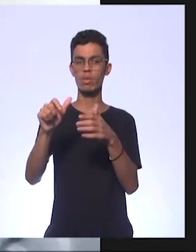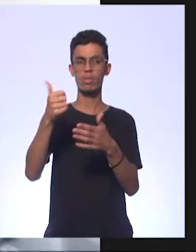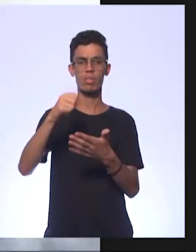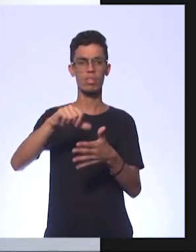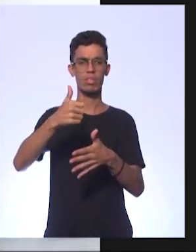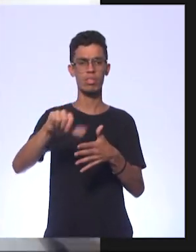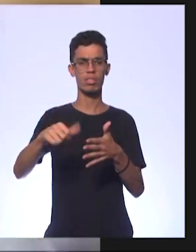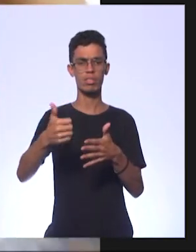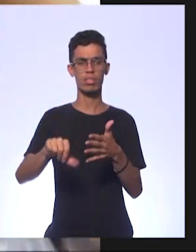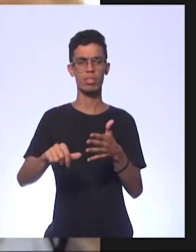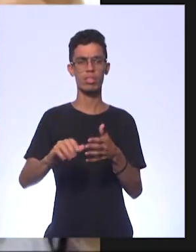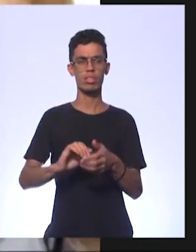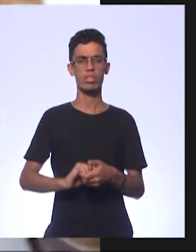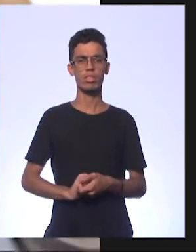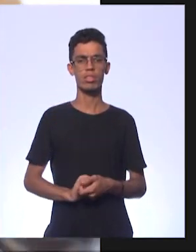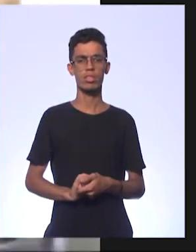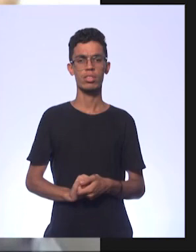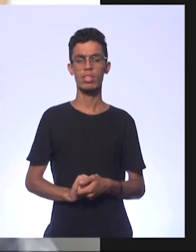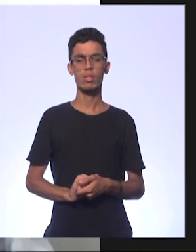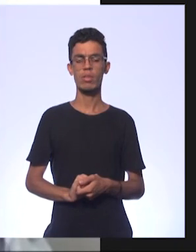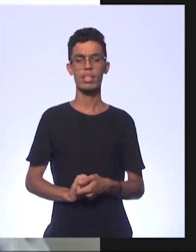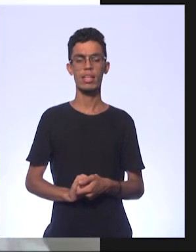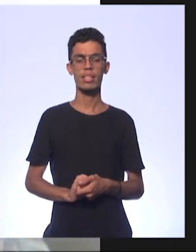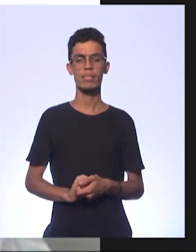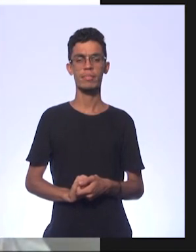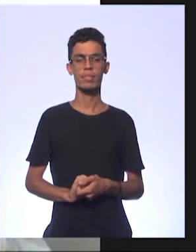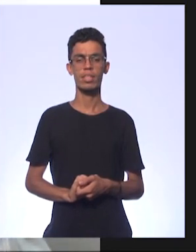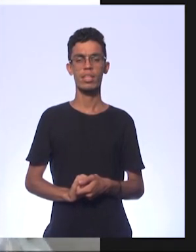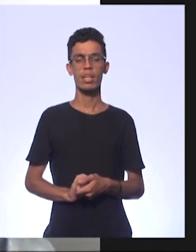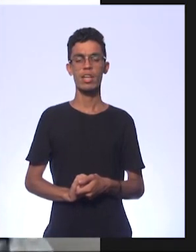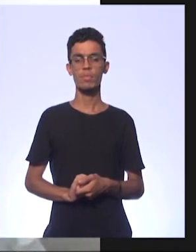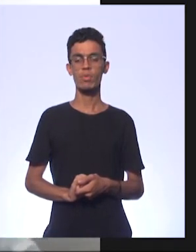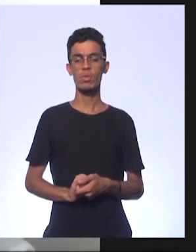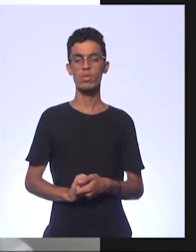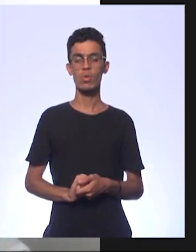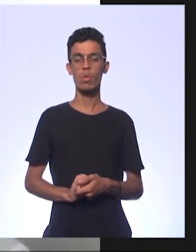Rubrica seria, sim, a sua...